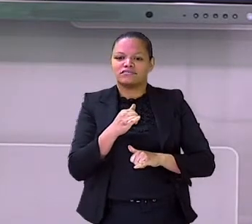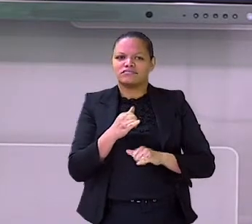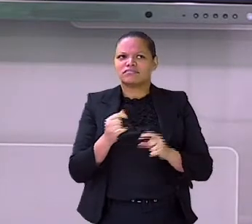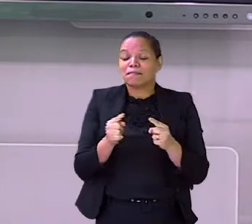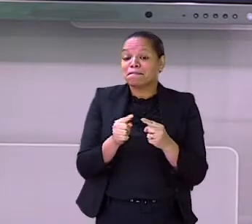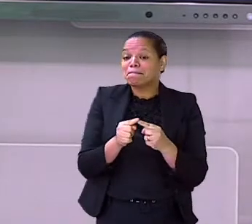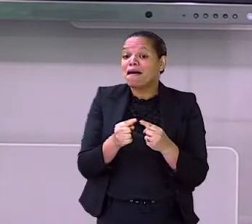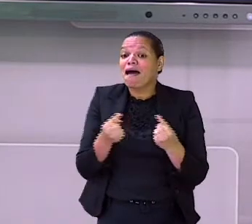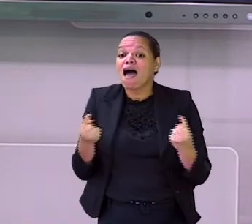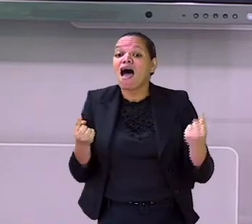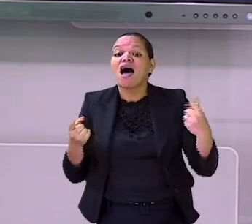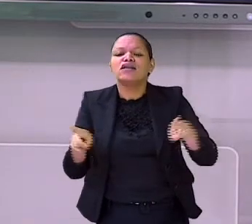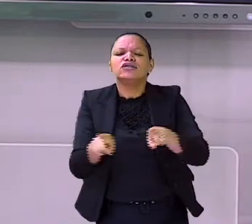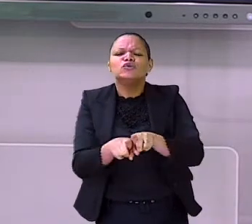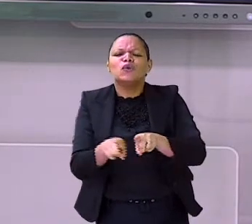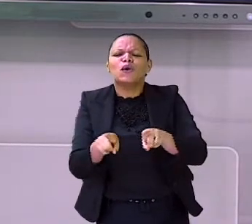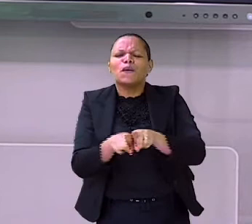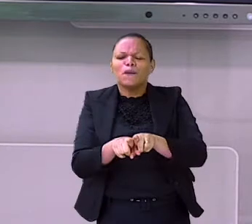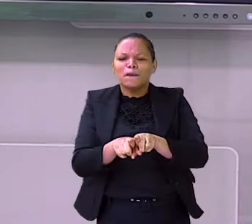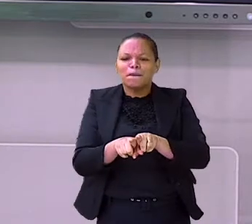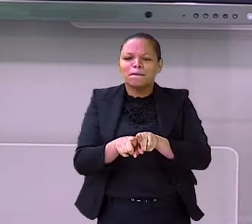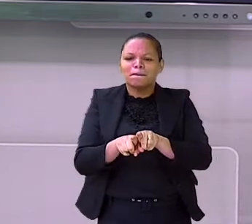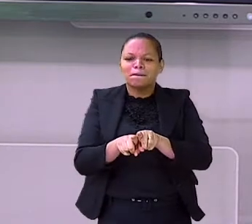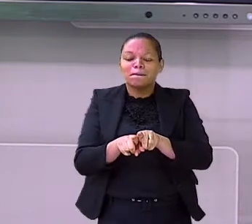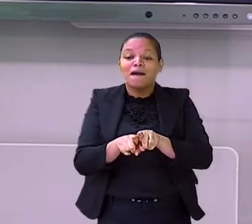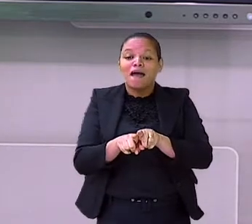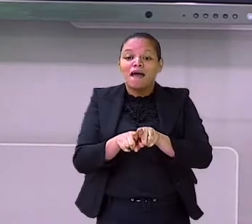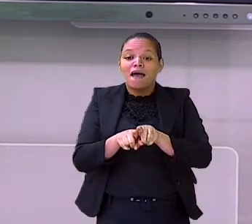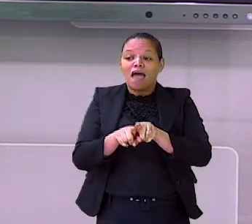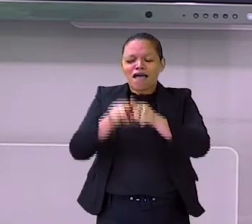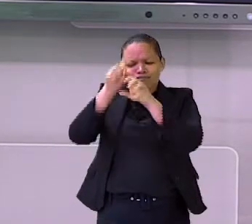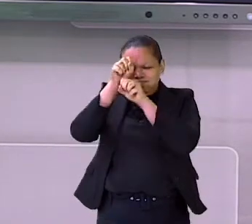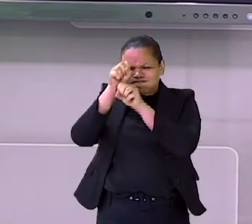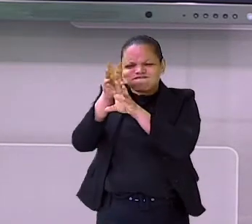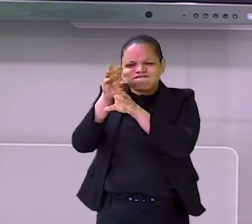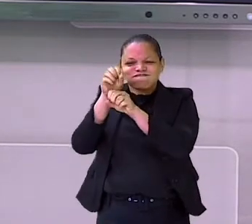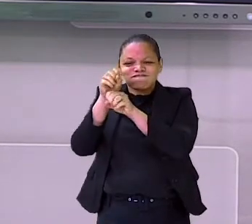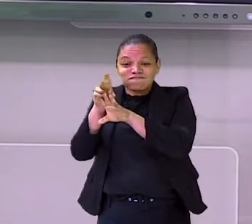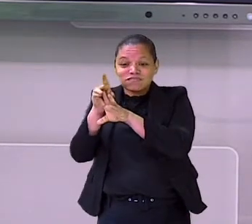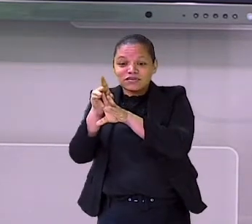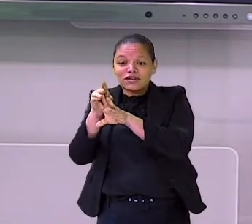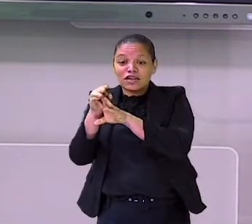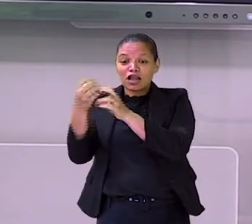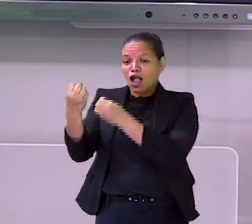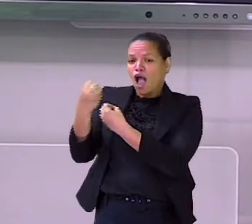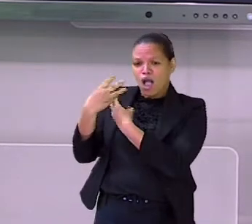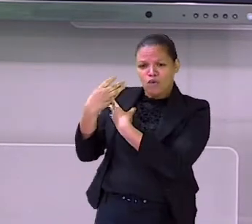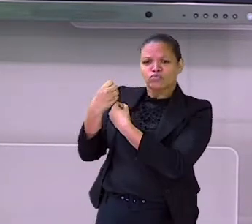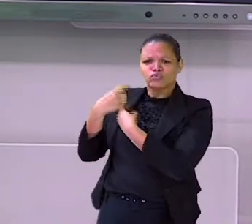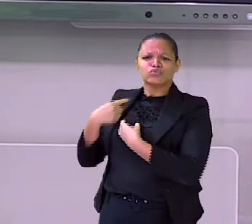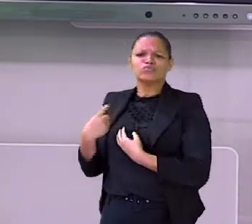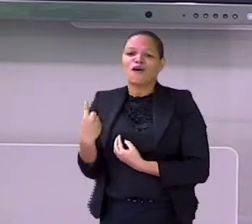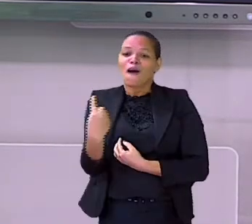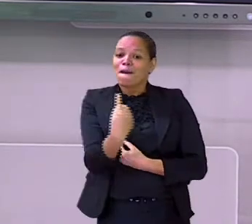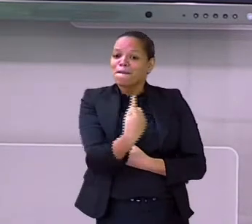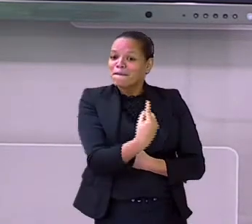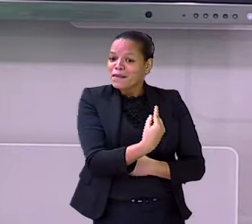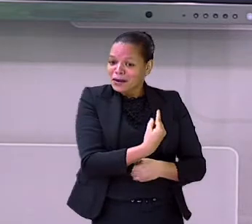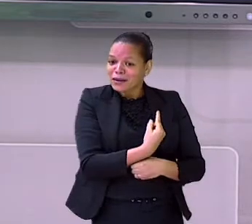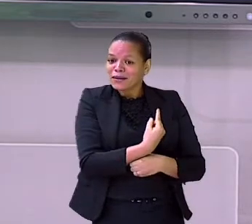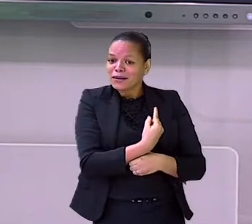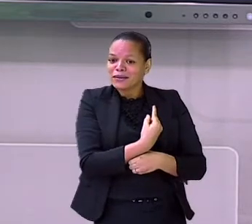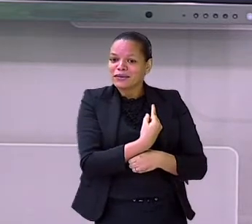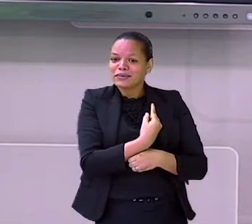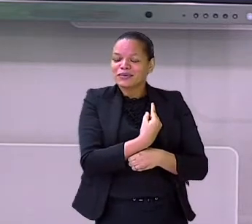a fábula também sempre vem nos trazer um ensinamento de vida, que a gente chama de moral